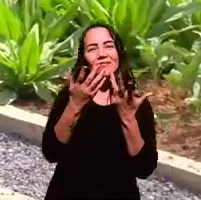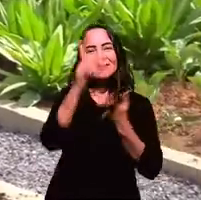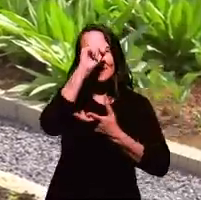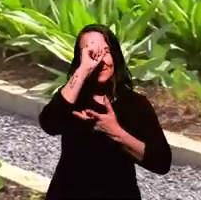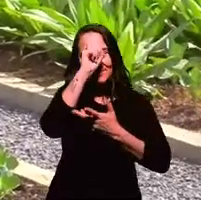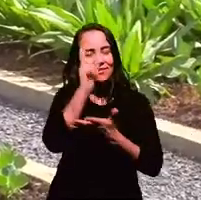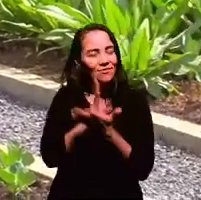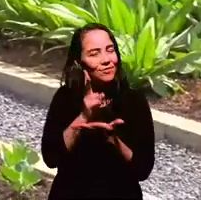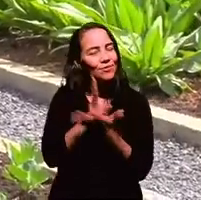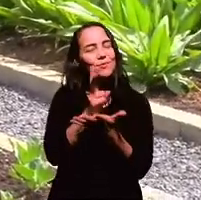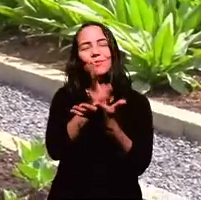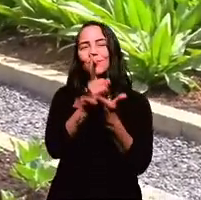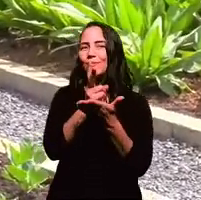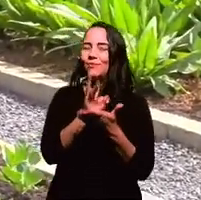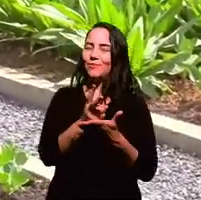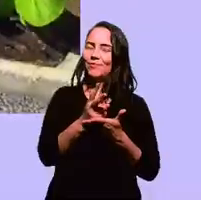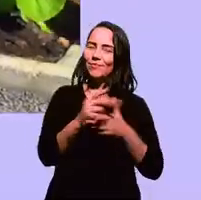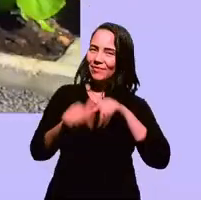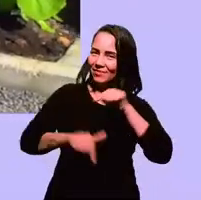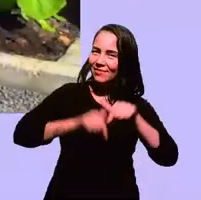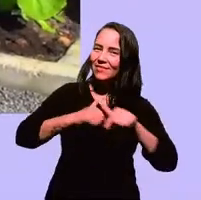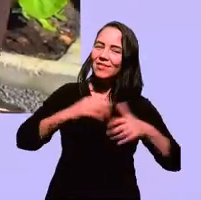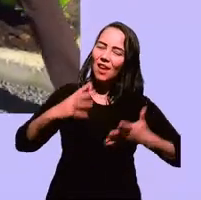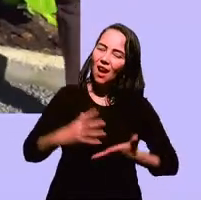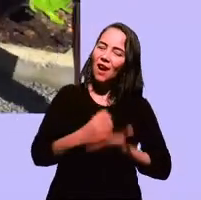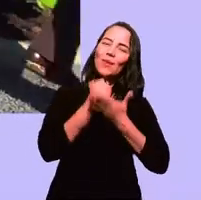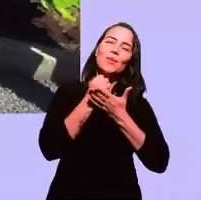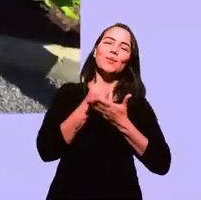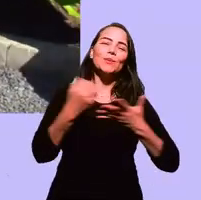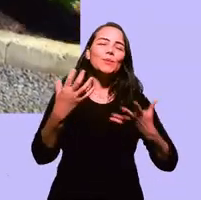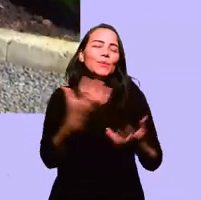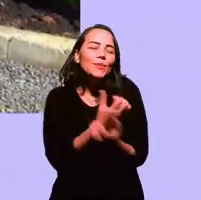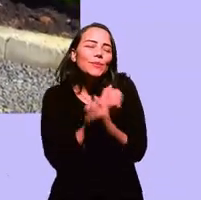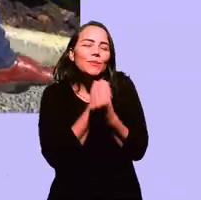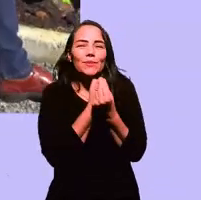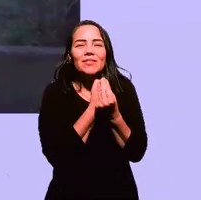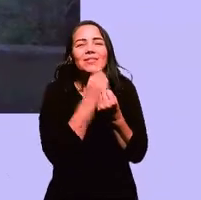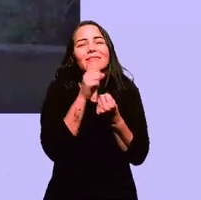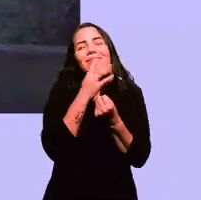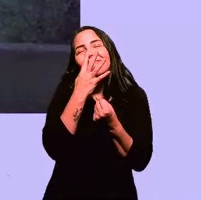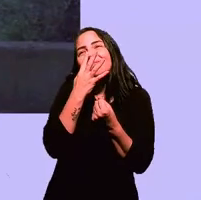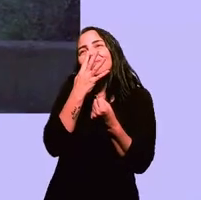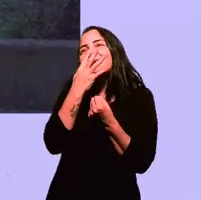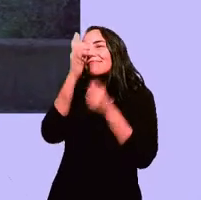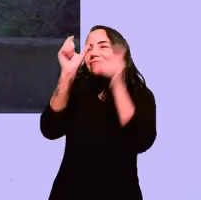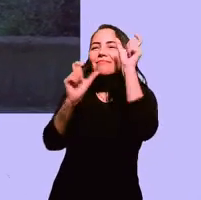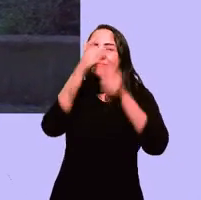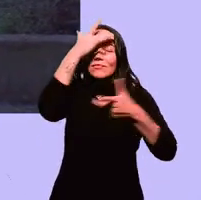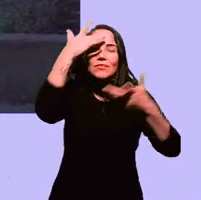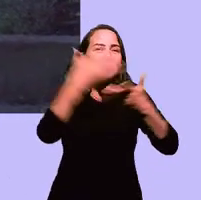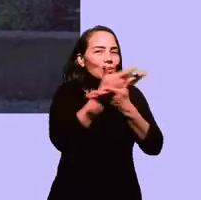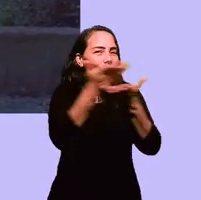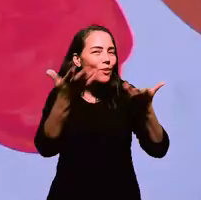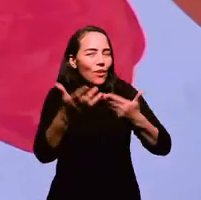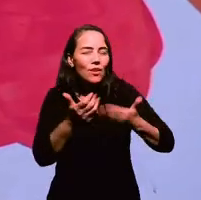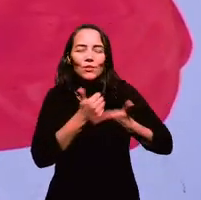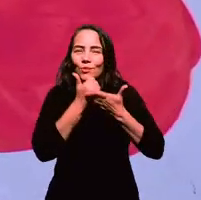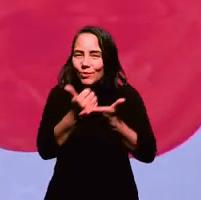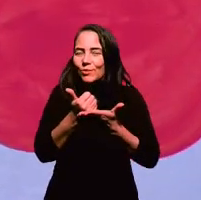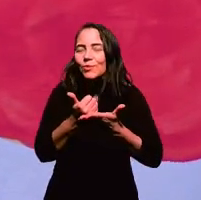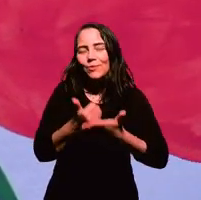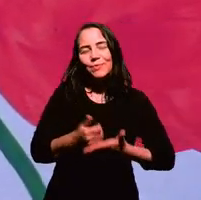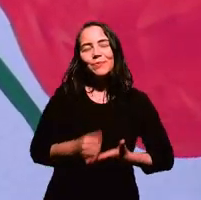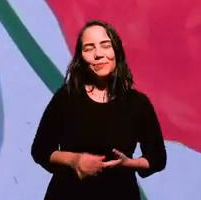que se perpetue, então, esse serviço de acolhimento e que isso possa inspirar muito mais pessoas a contribuírem